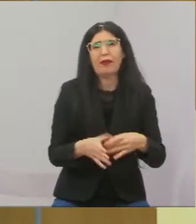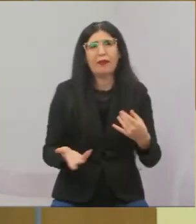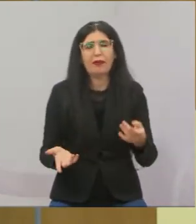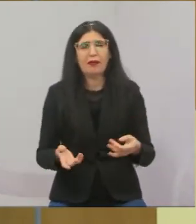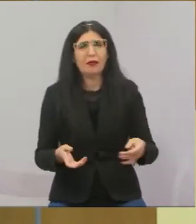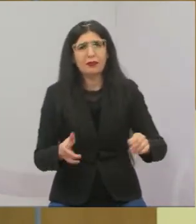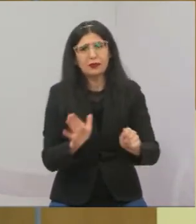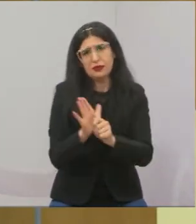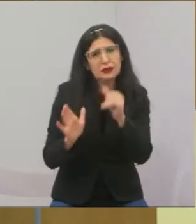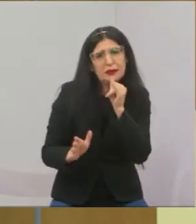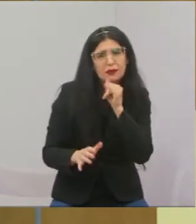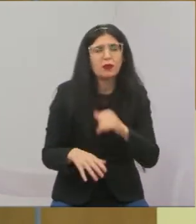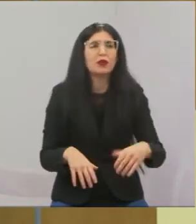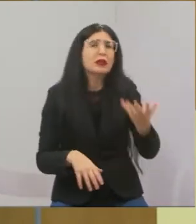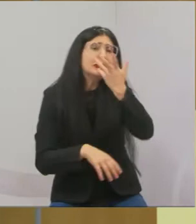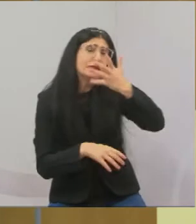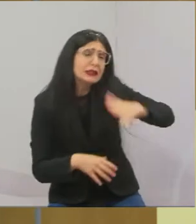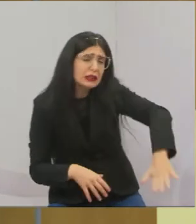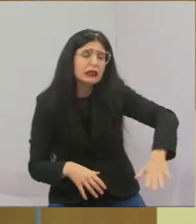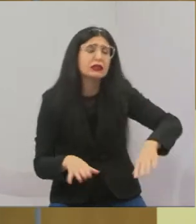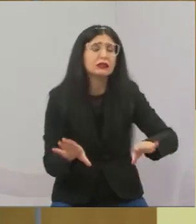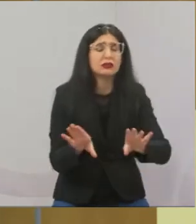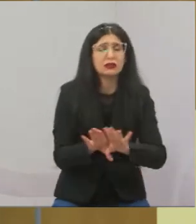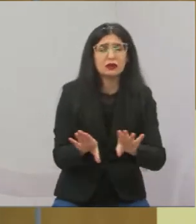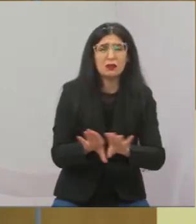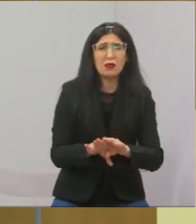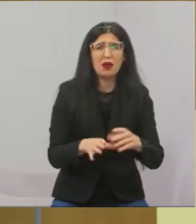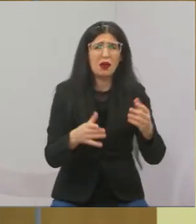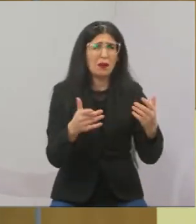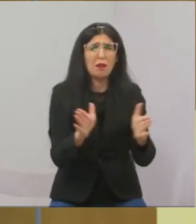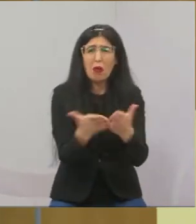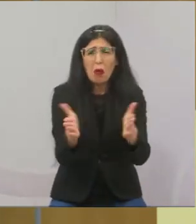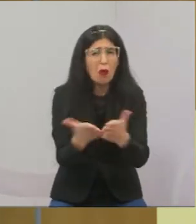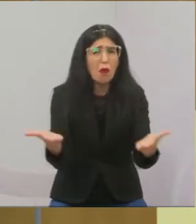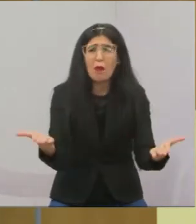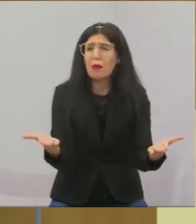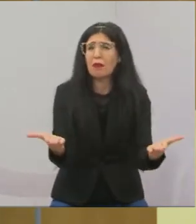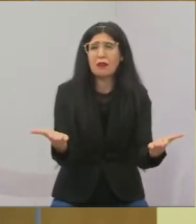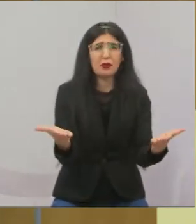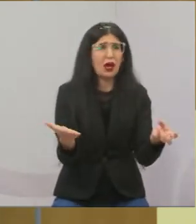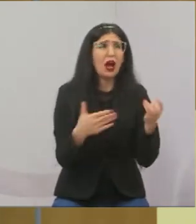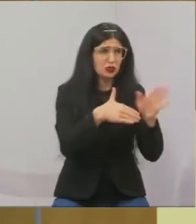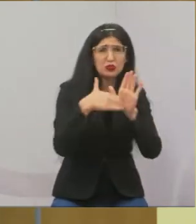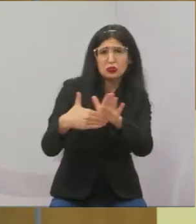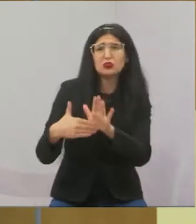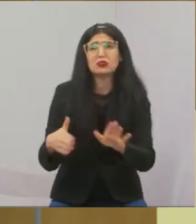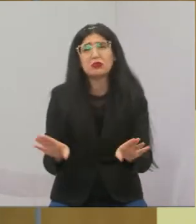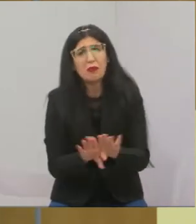de risco, que é o que acontece muito, né?